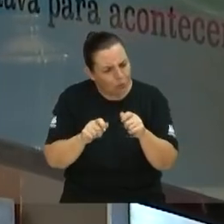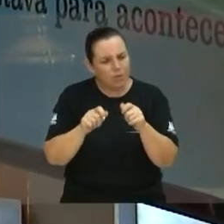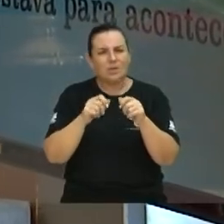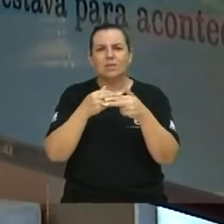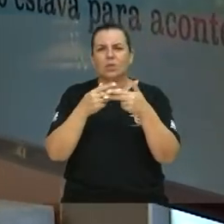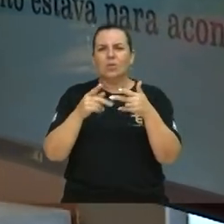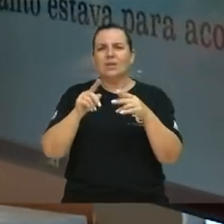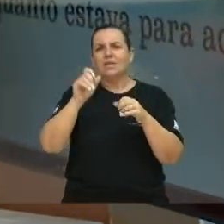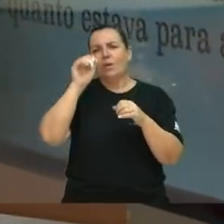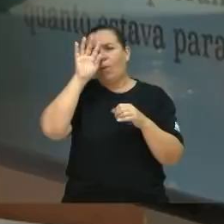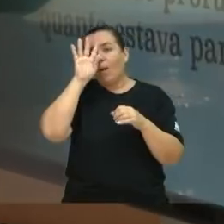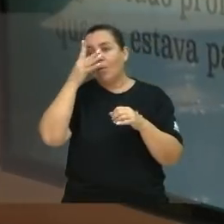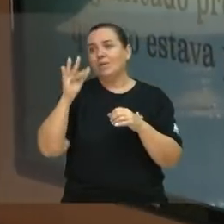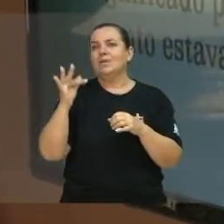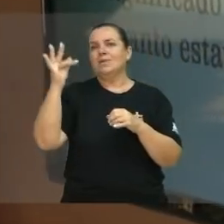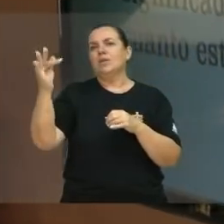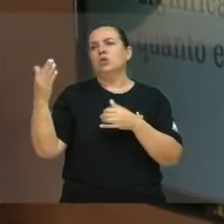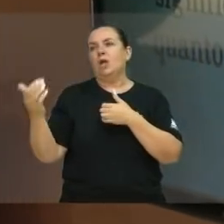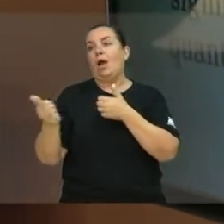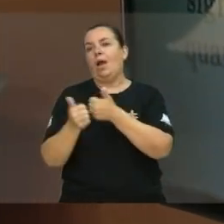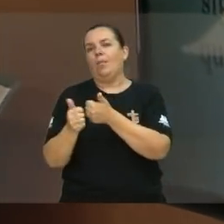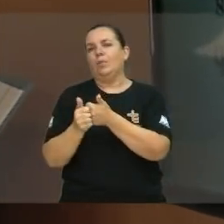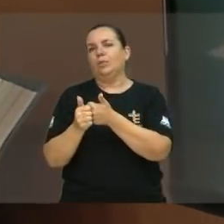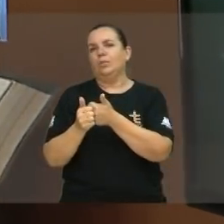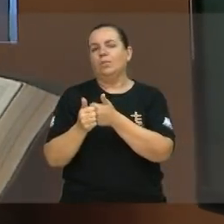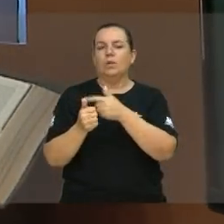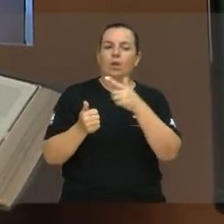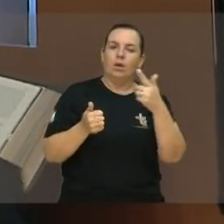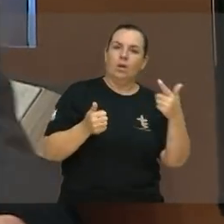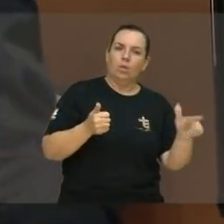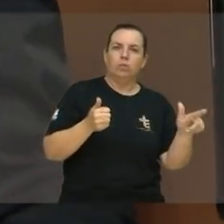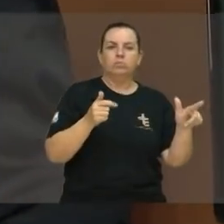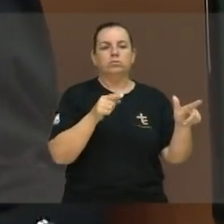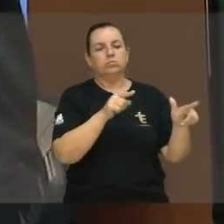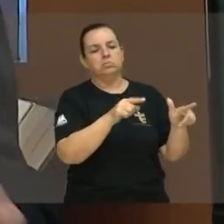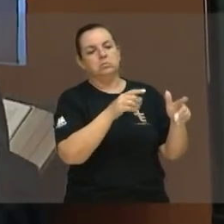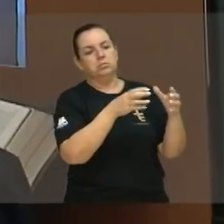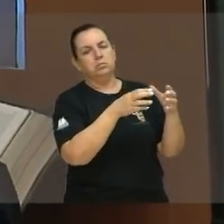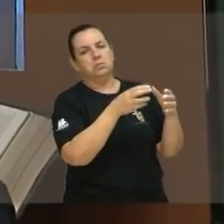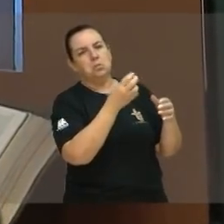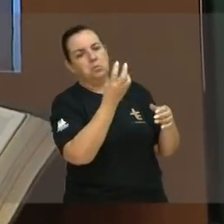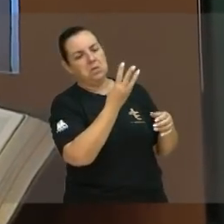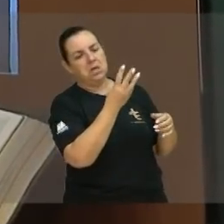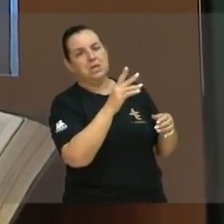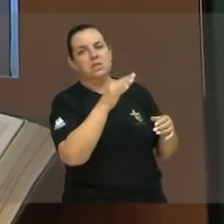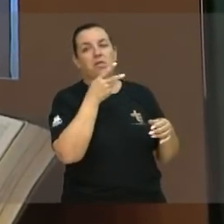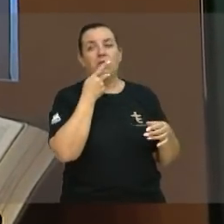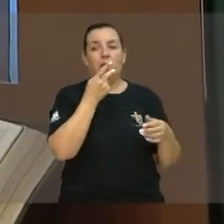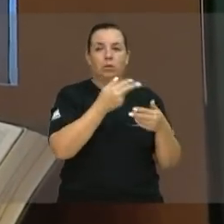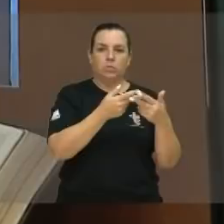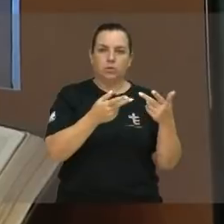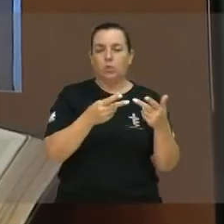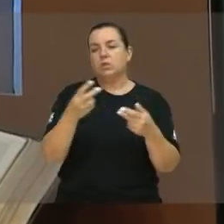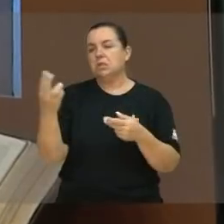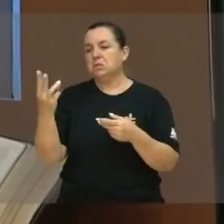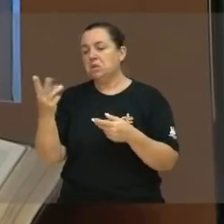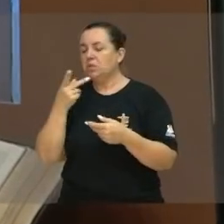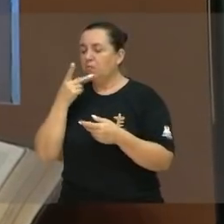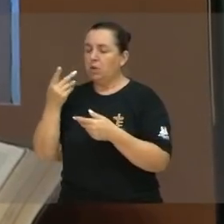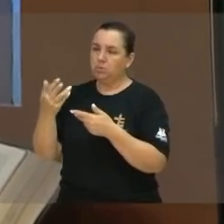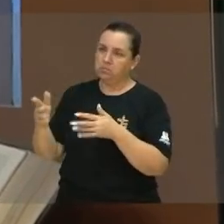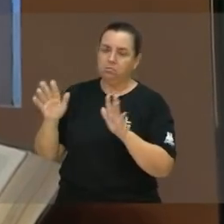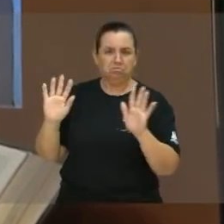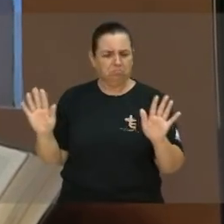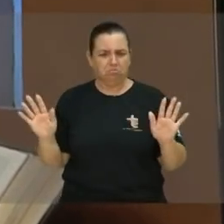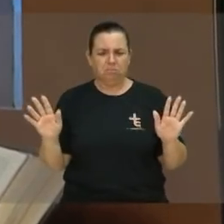de um lado uns dar relatan é tudo o que